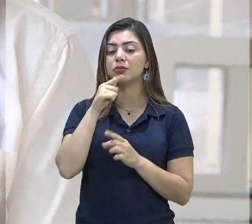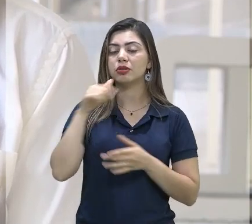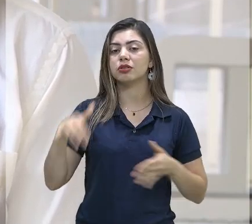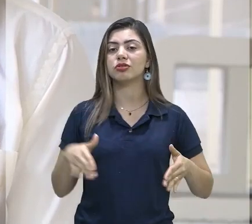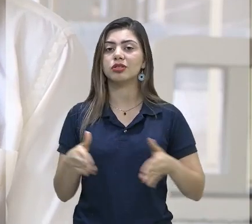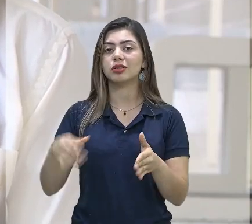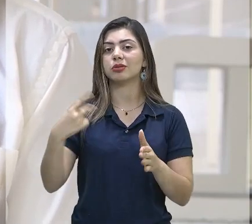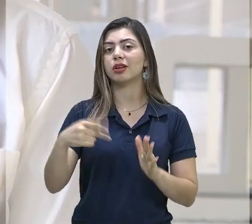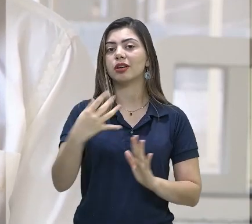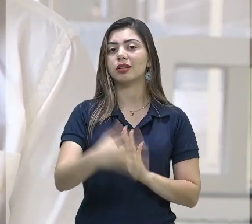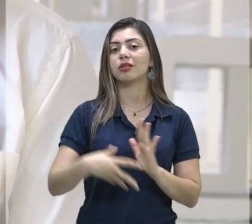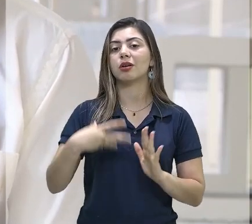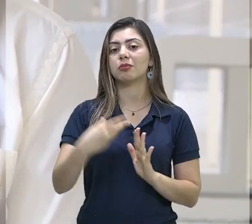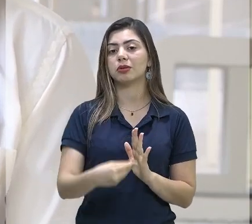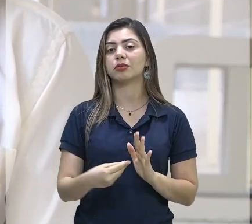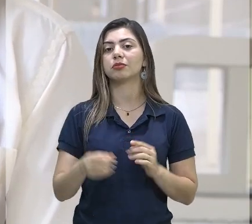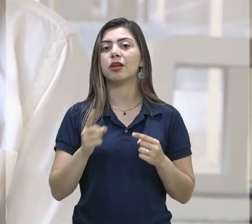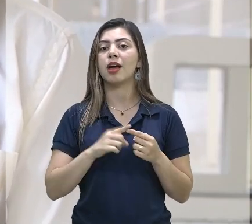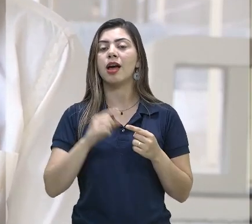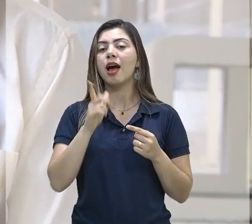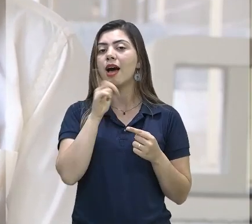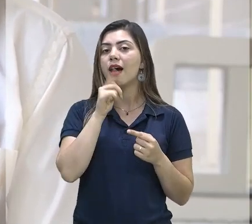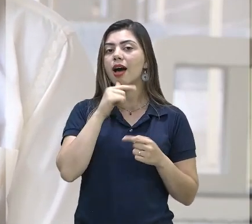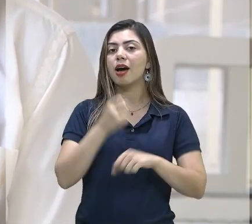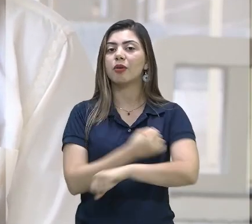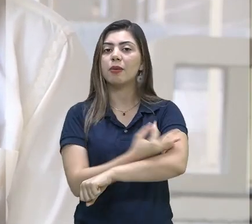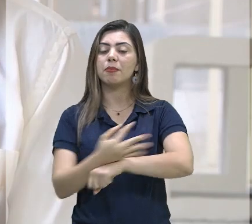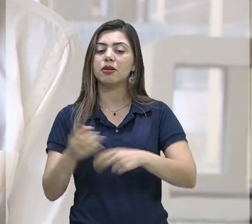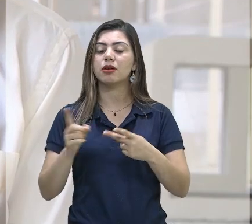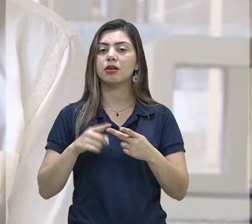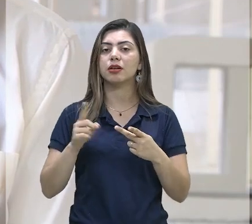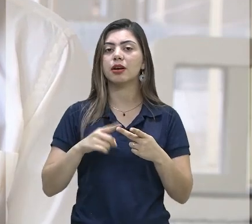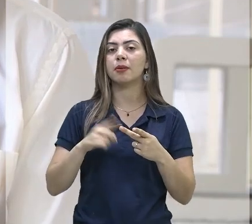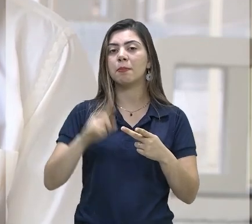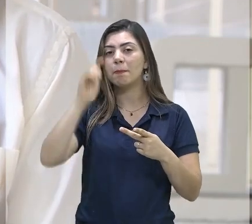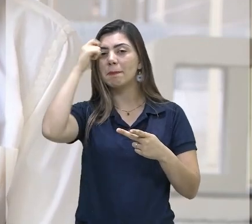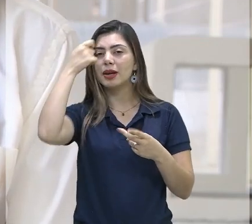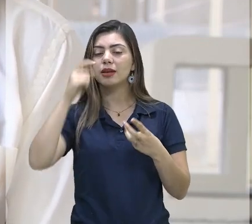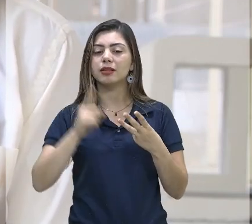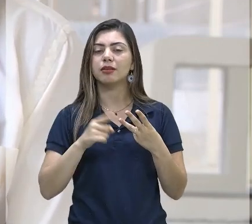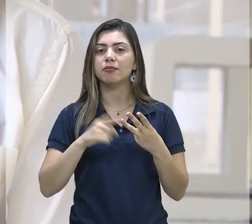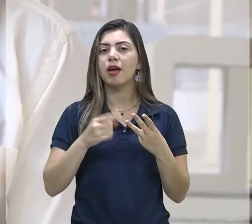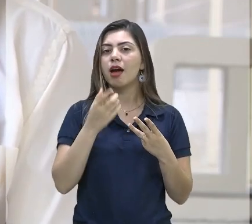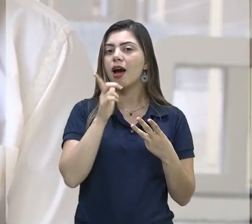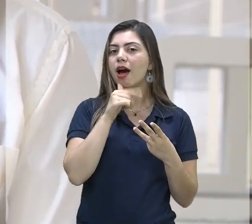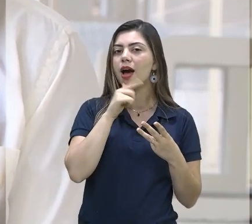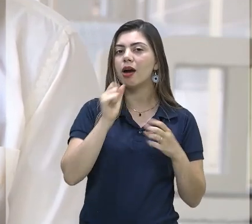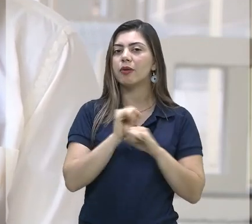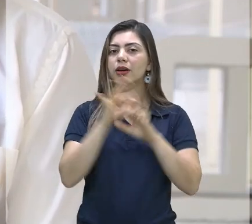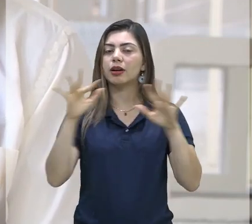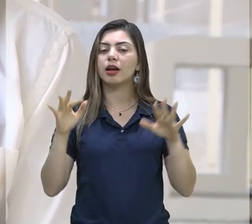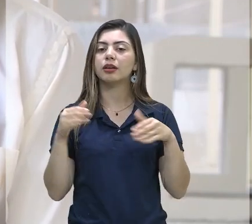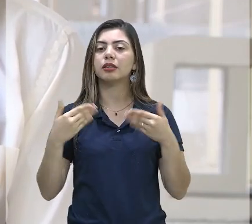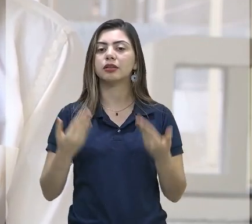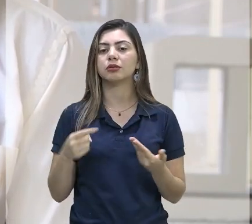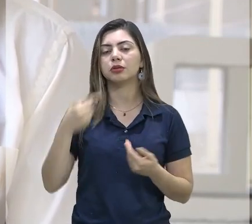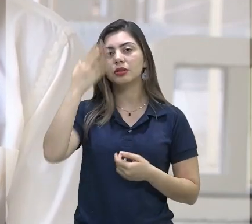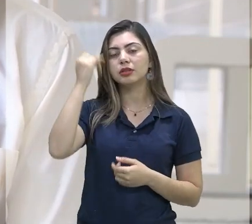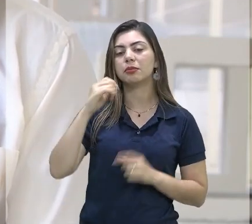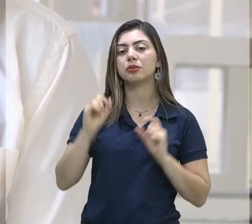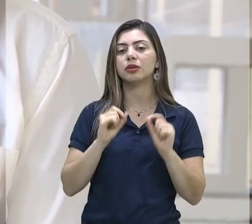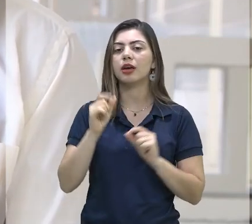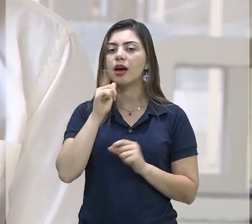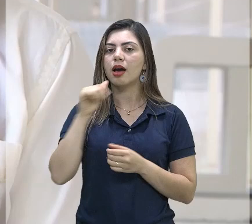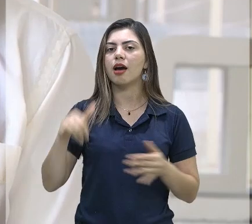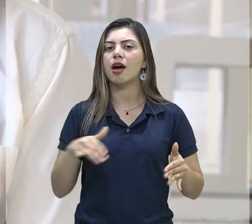caracterizados na Amazônia: Rio de Água Branca, Rio de Água Preta e Rio de Água Clara. No Rio de Água Preta também tem erosão, mas é